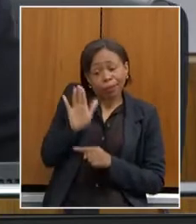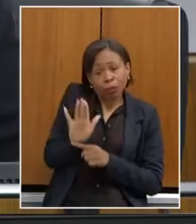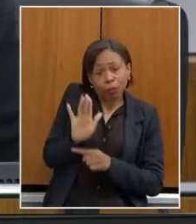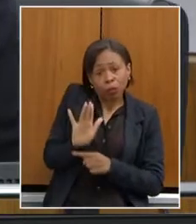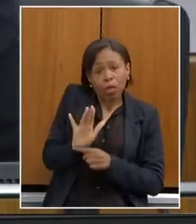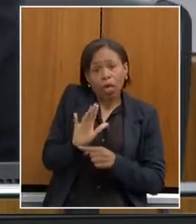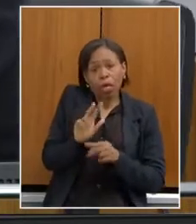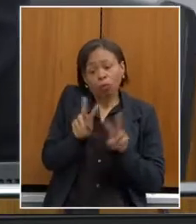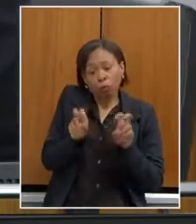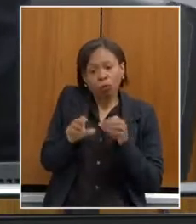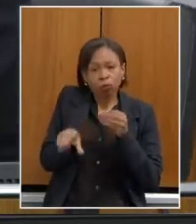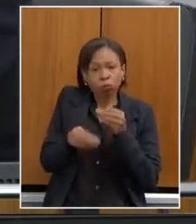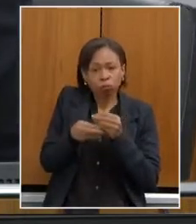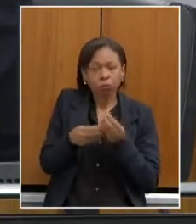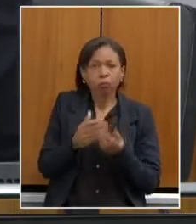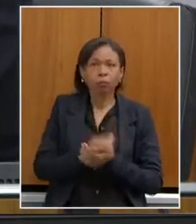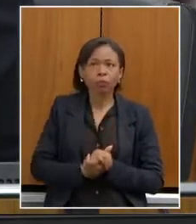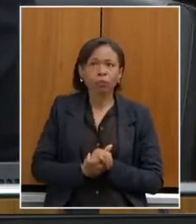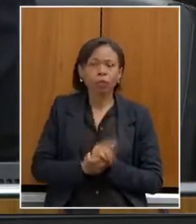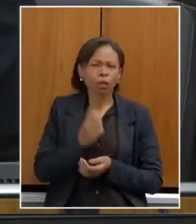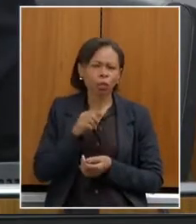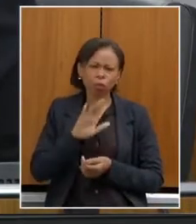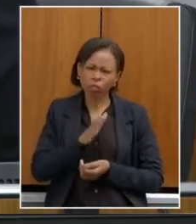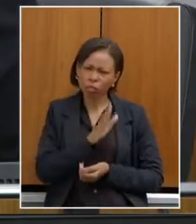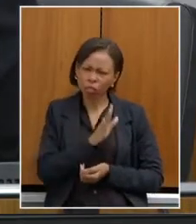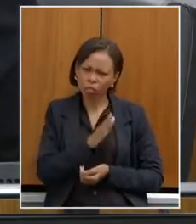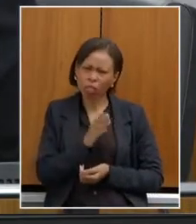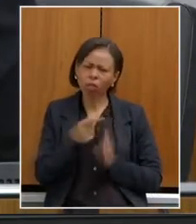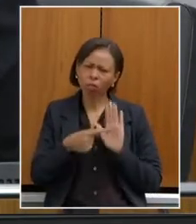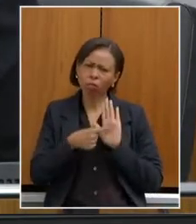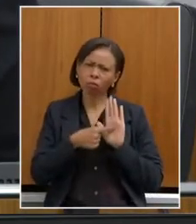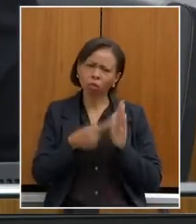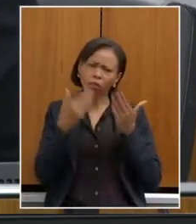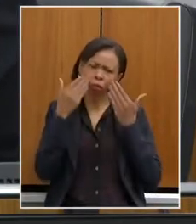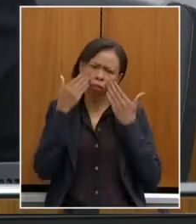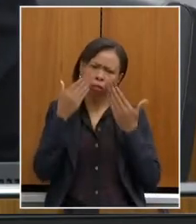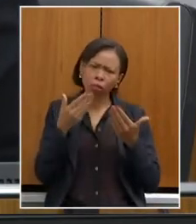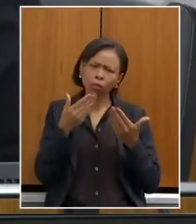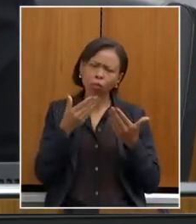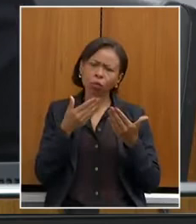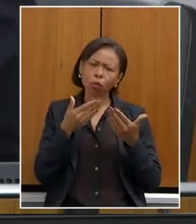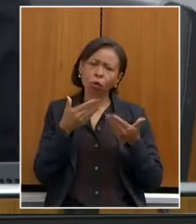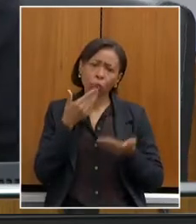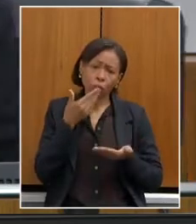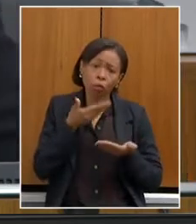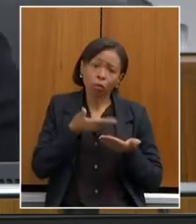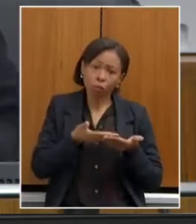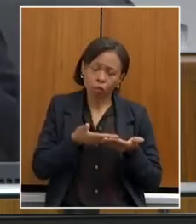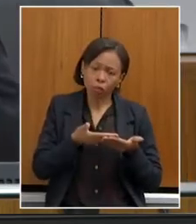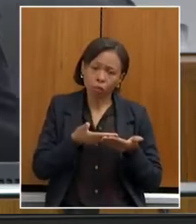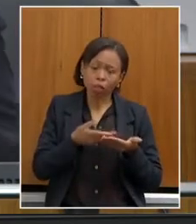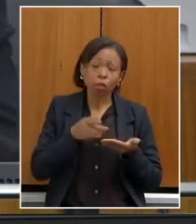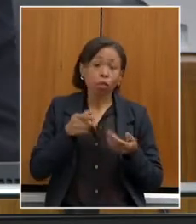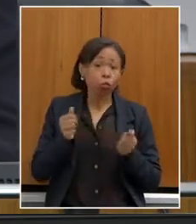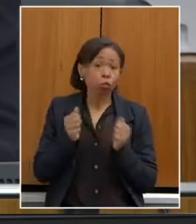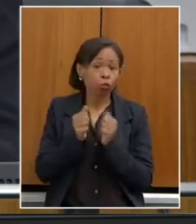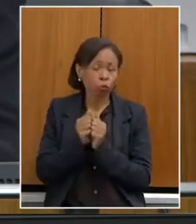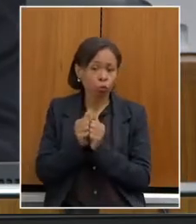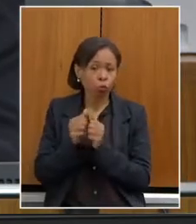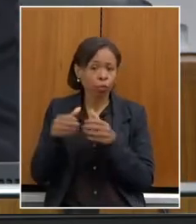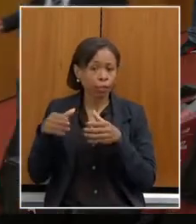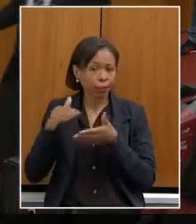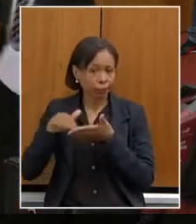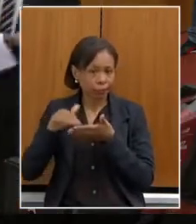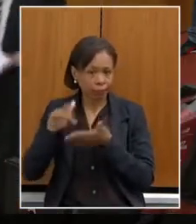para conhecimento do senhor nós apresentamos o requerimento solicitando essa audiência com a Secretaria de Saúde e a Comissão de Saúde